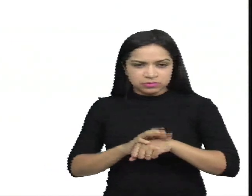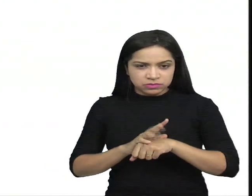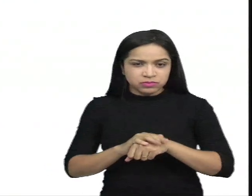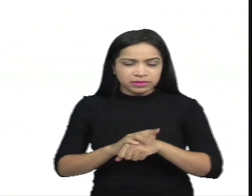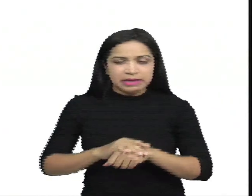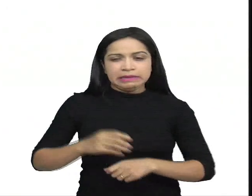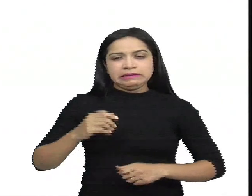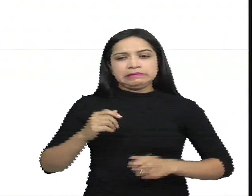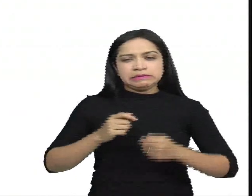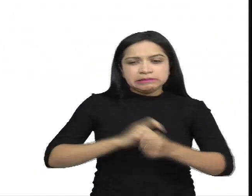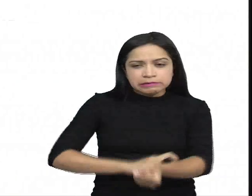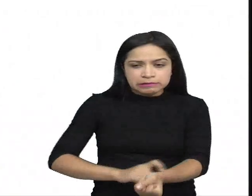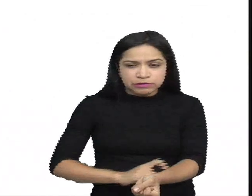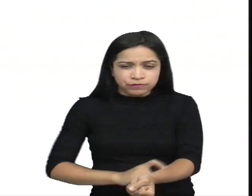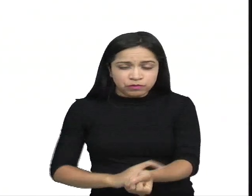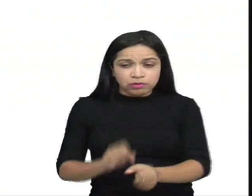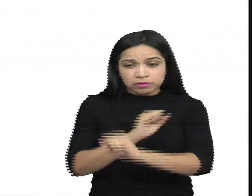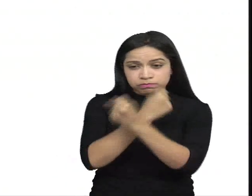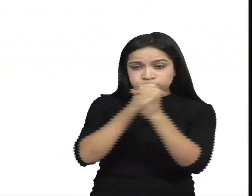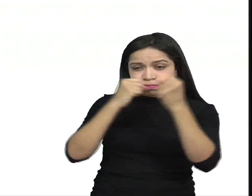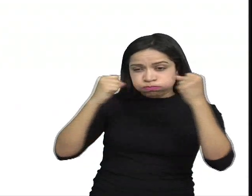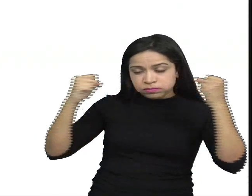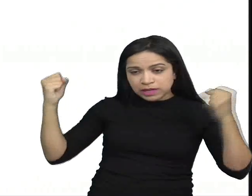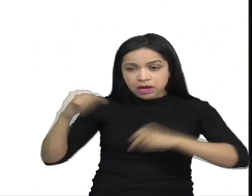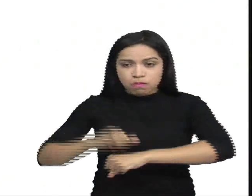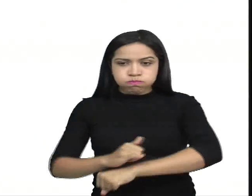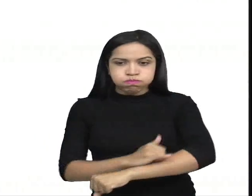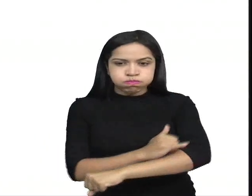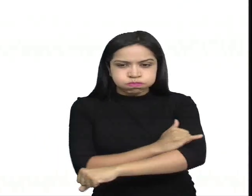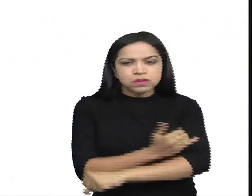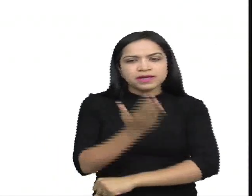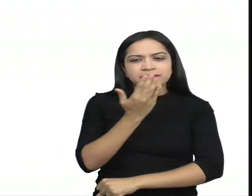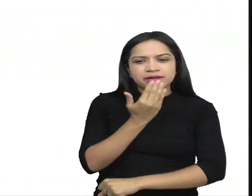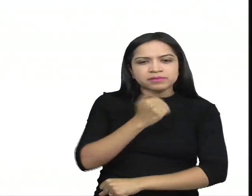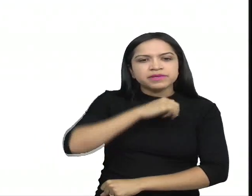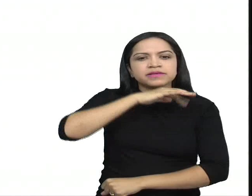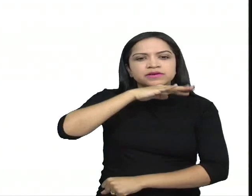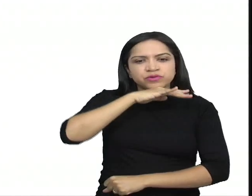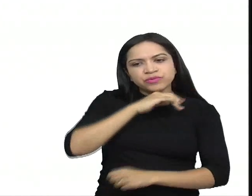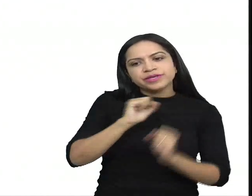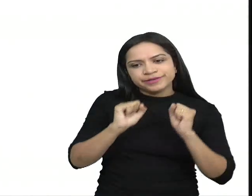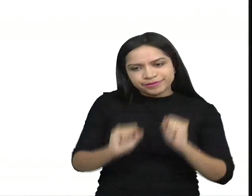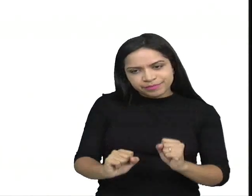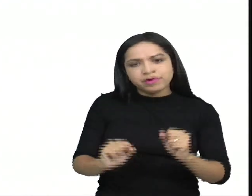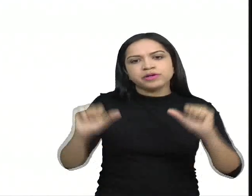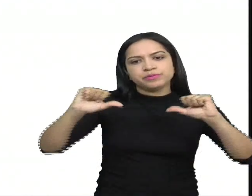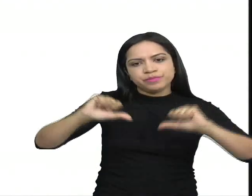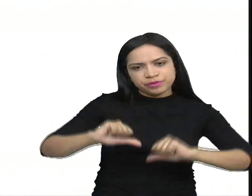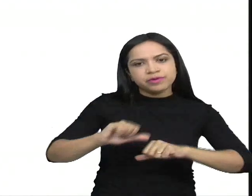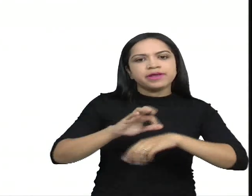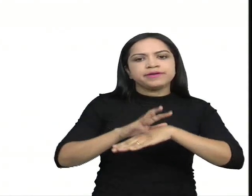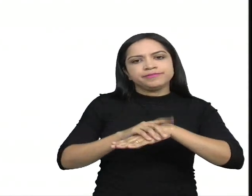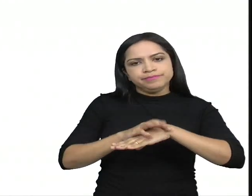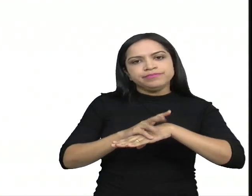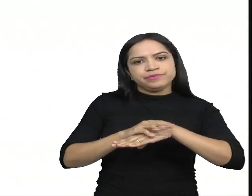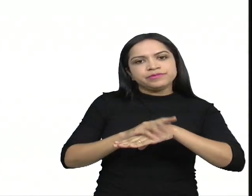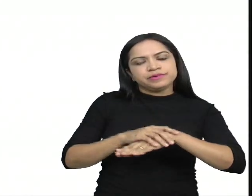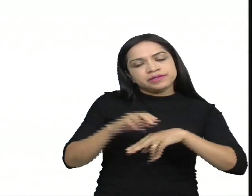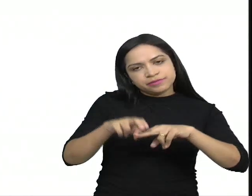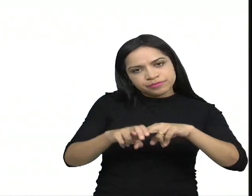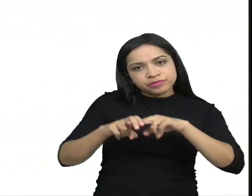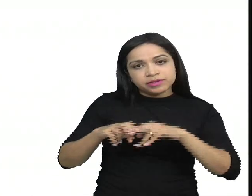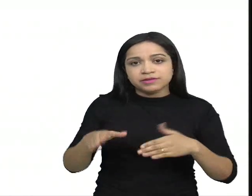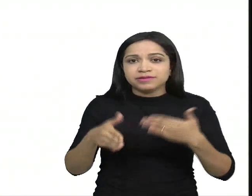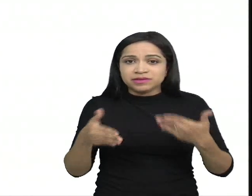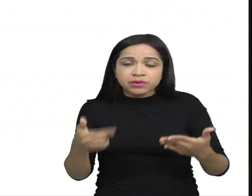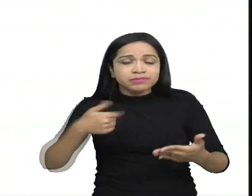hipertensão, obesidade, alimentação, que são os fatores mutáveis que a gente consegue, às vezes, oferecer para o paciente que ele